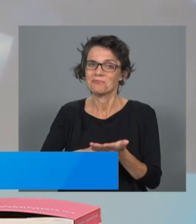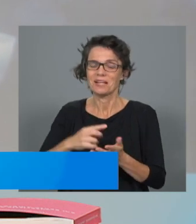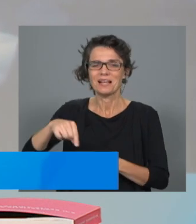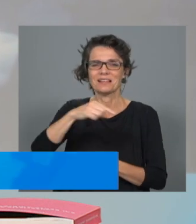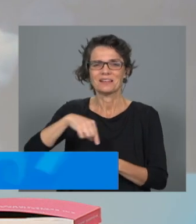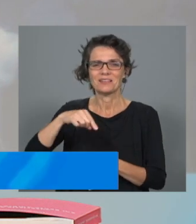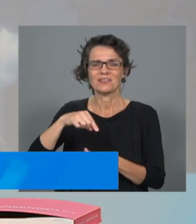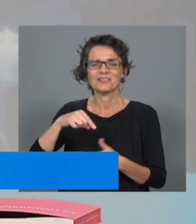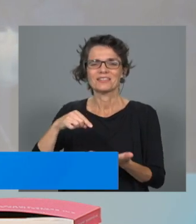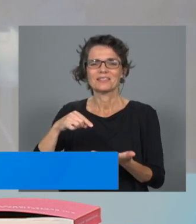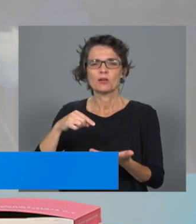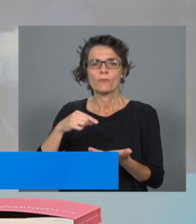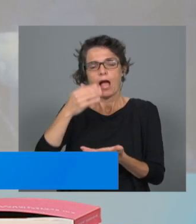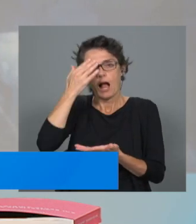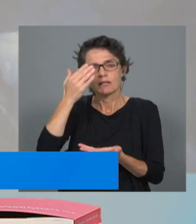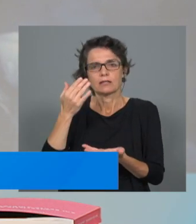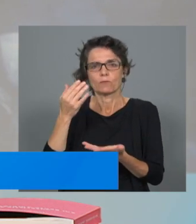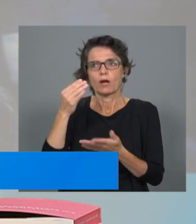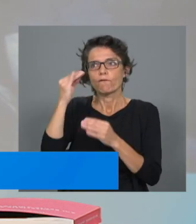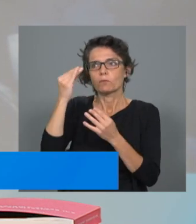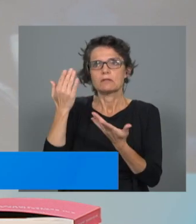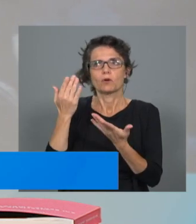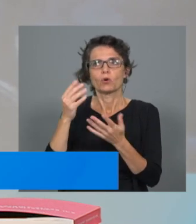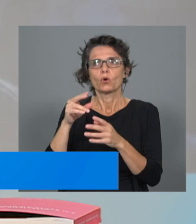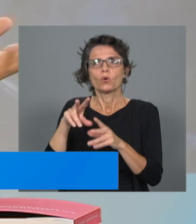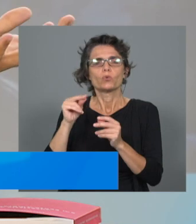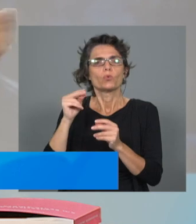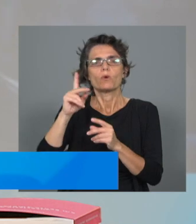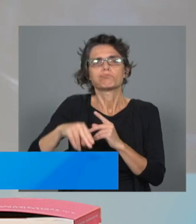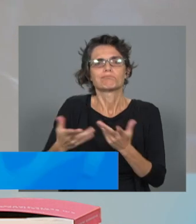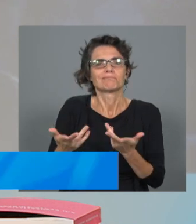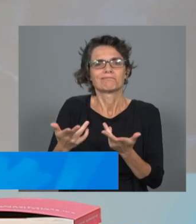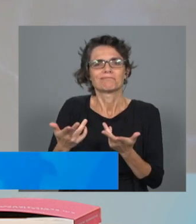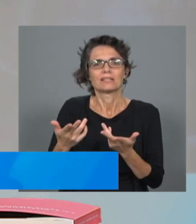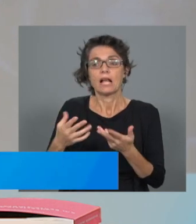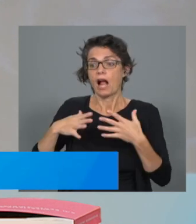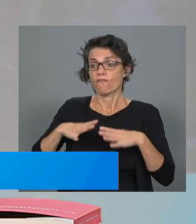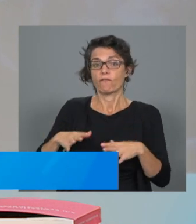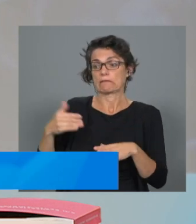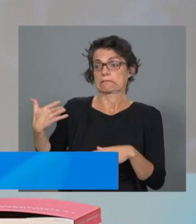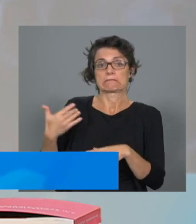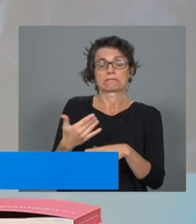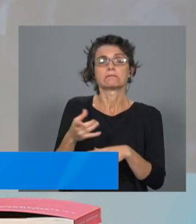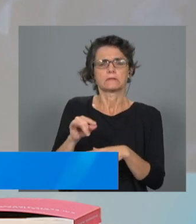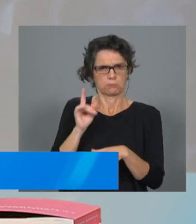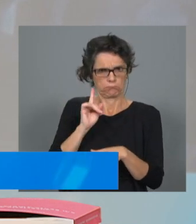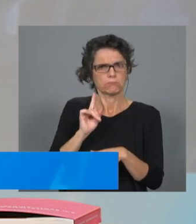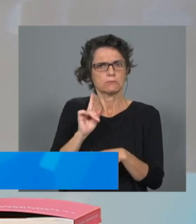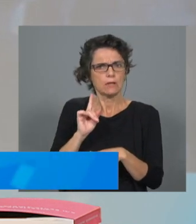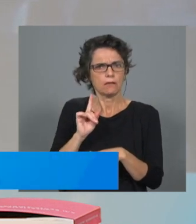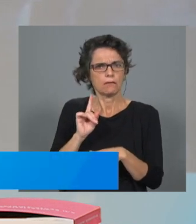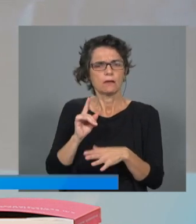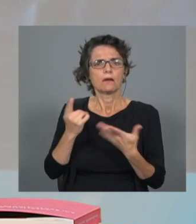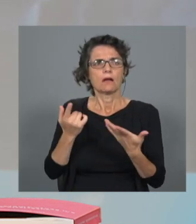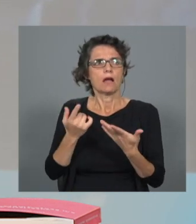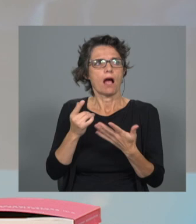que o período de formação não é interrompido. As férias e este período que está agora a acabar é também muito importante. A maneira como ocupamos